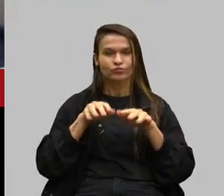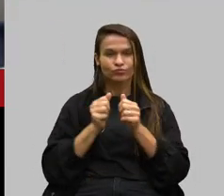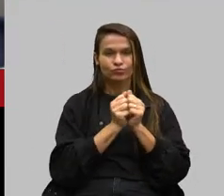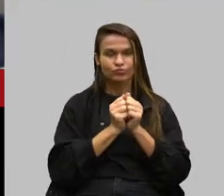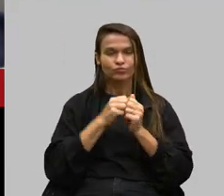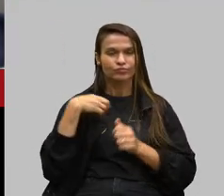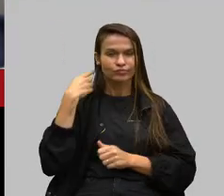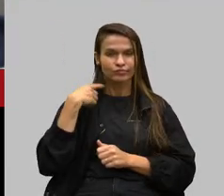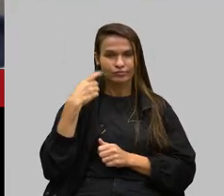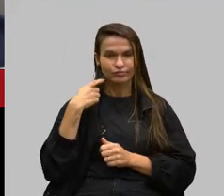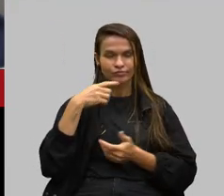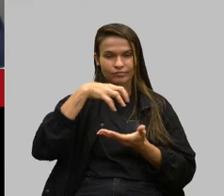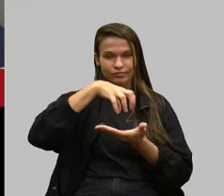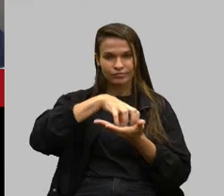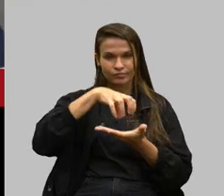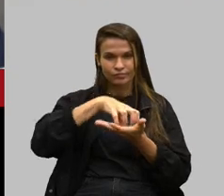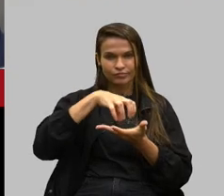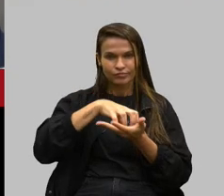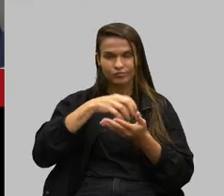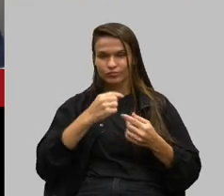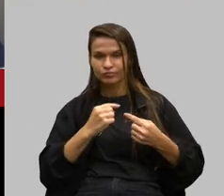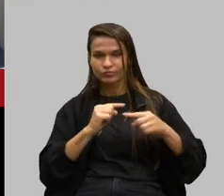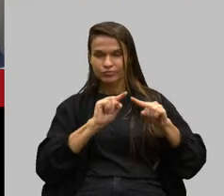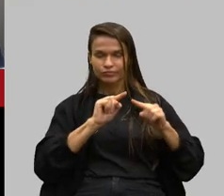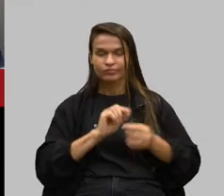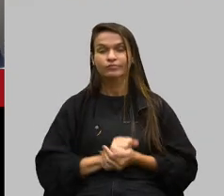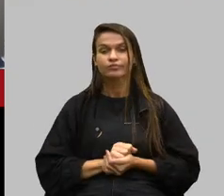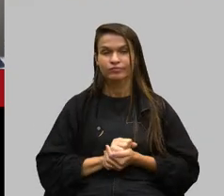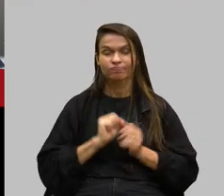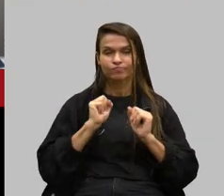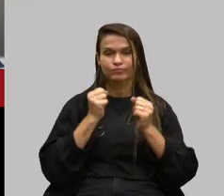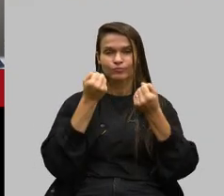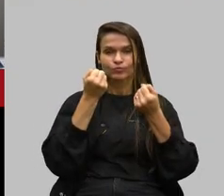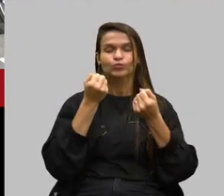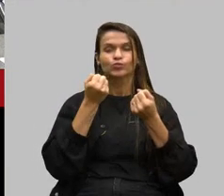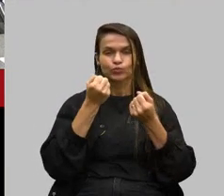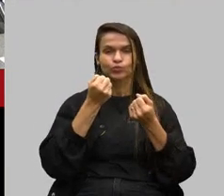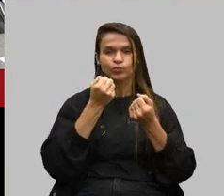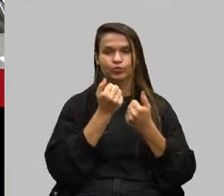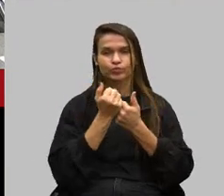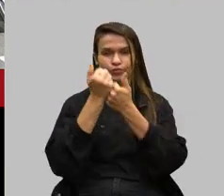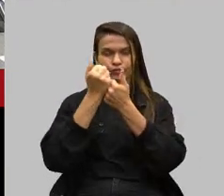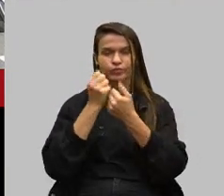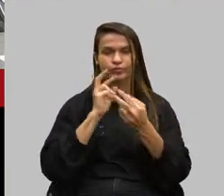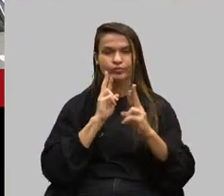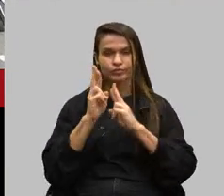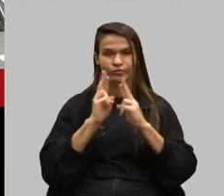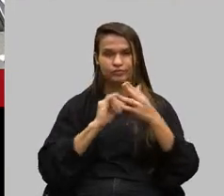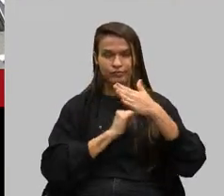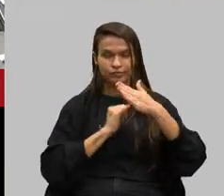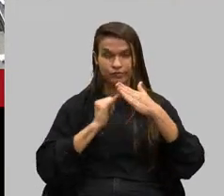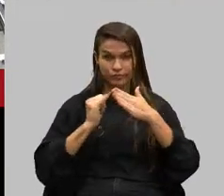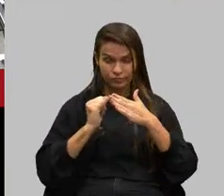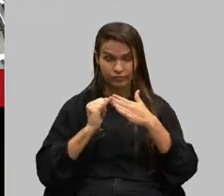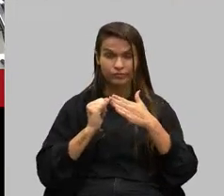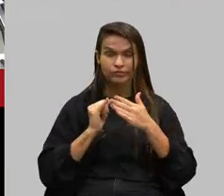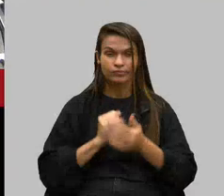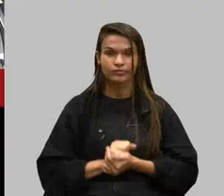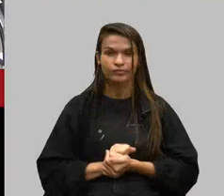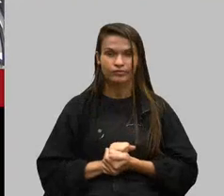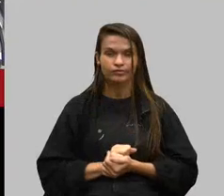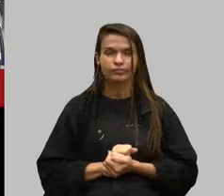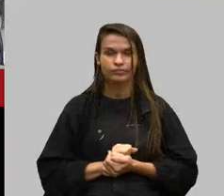do bloco e de oposição fortalecimento dos assessores de relações institucionais na